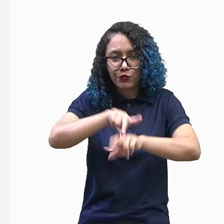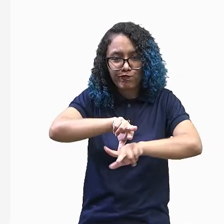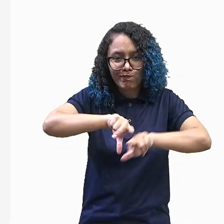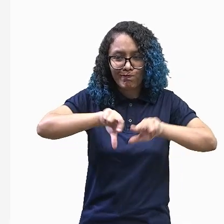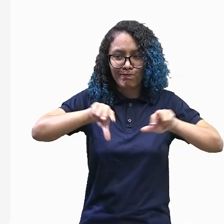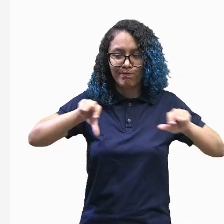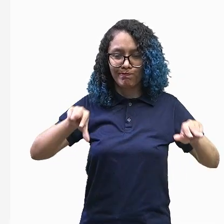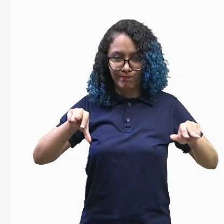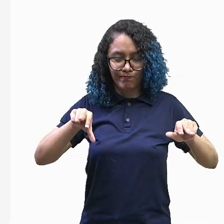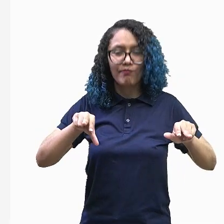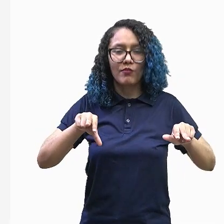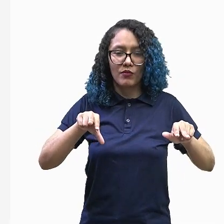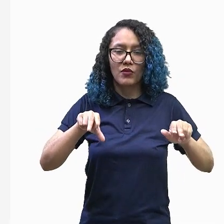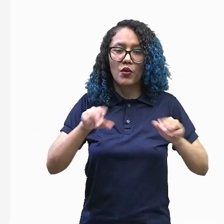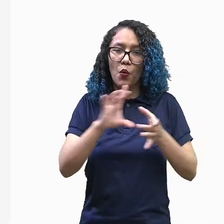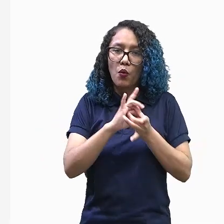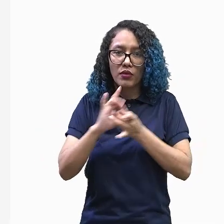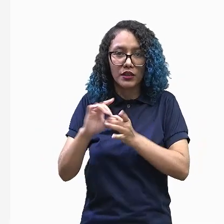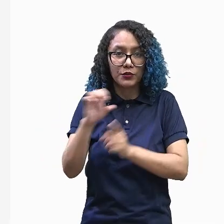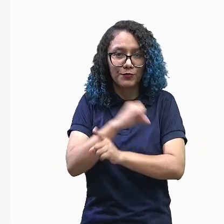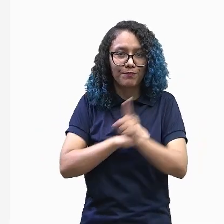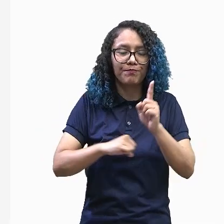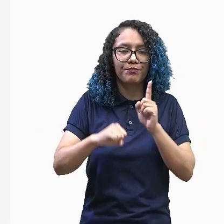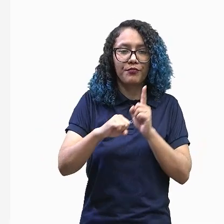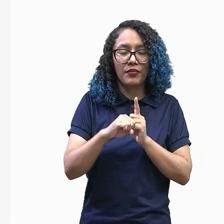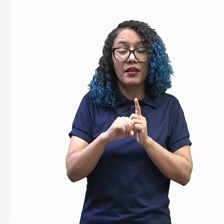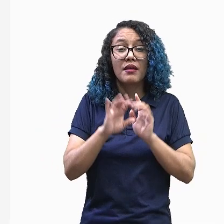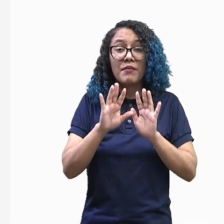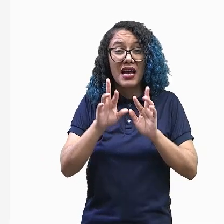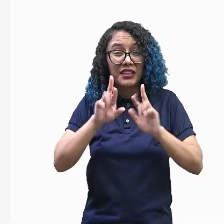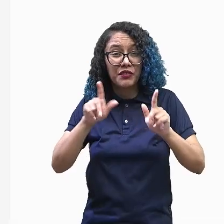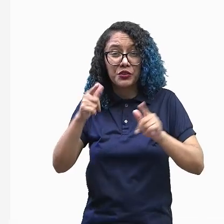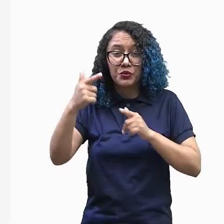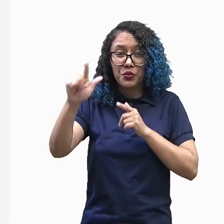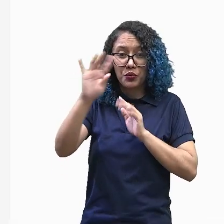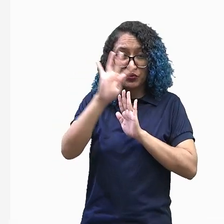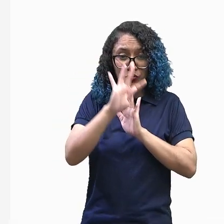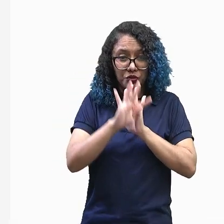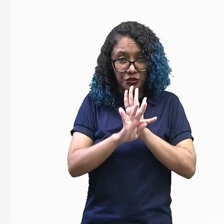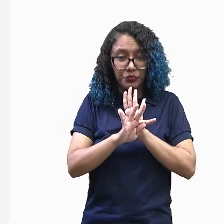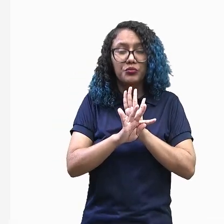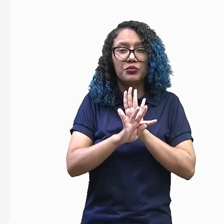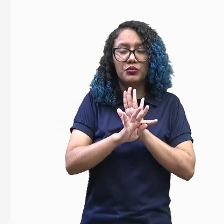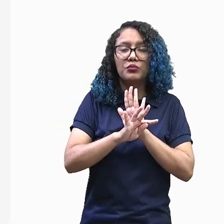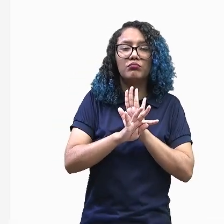né, sociais. Diferentemente de outros tipos textuais,